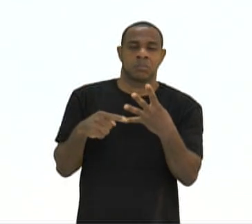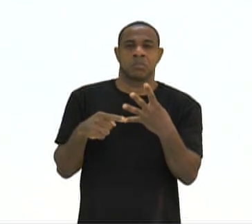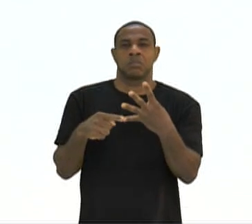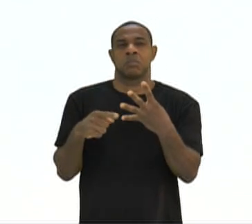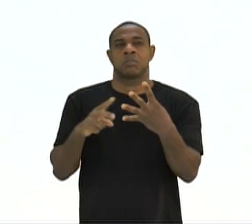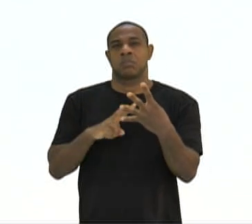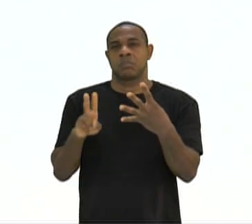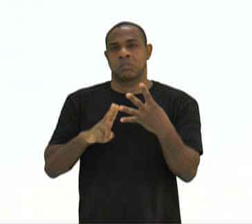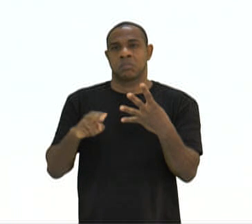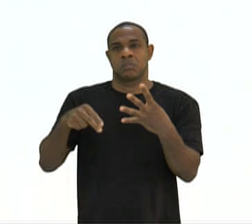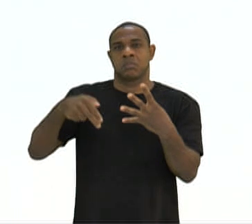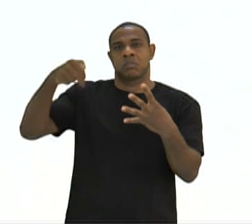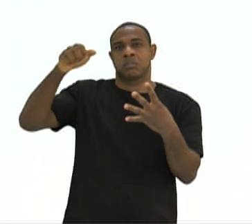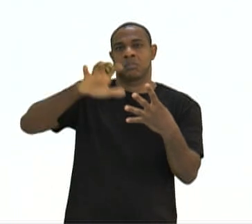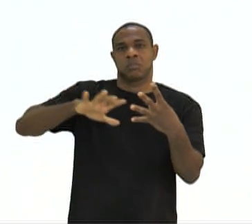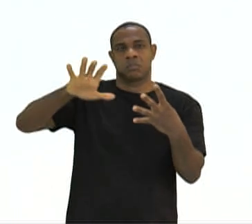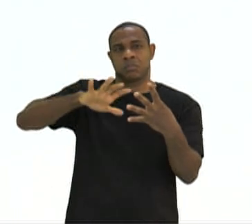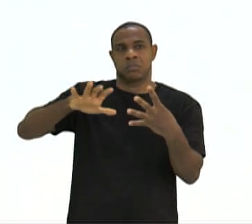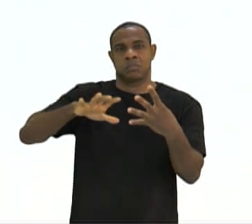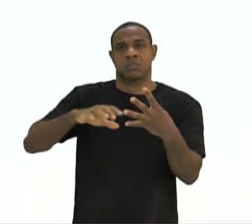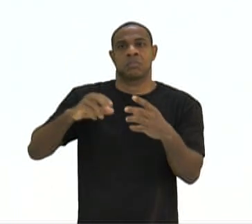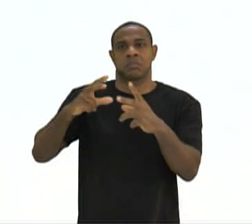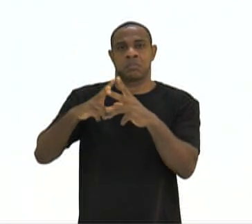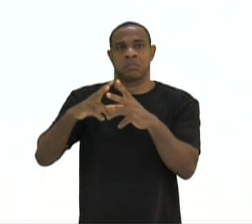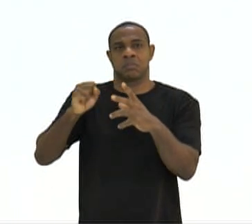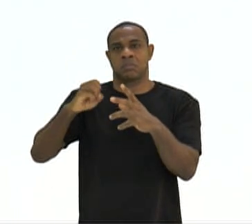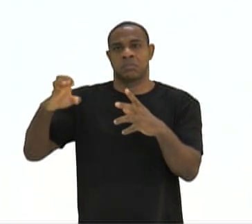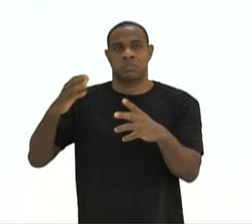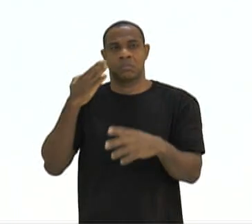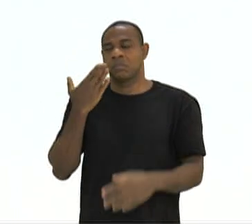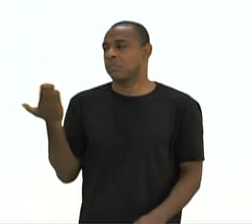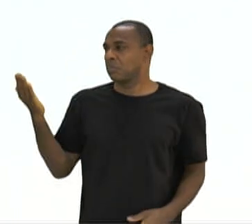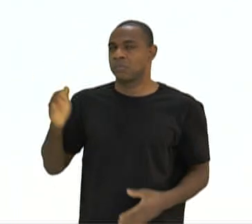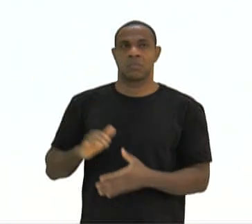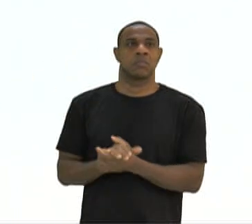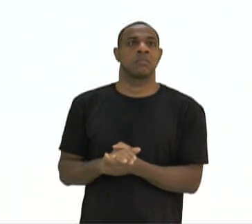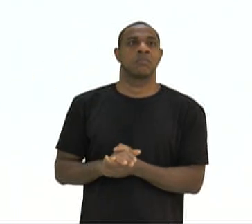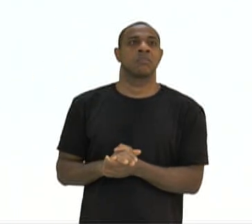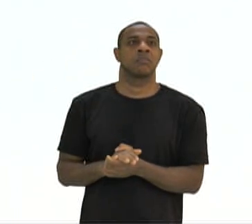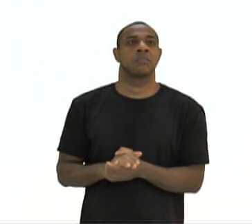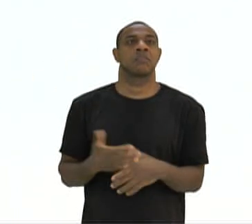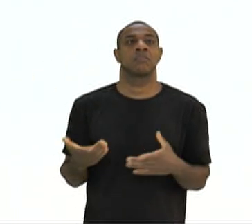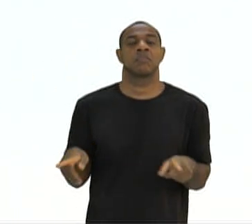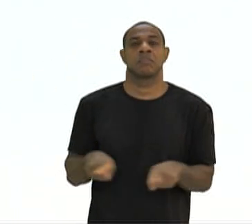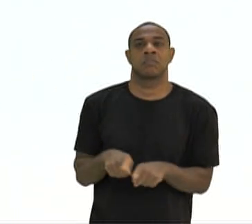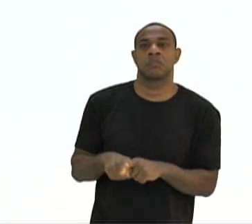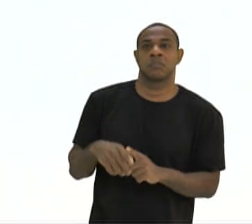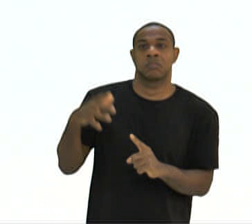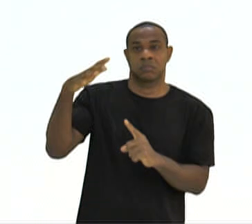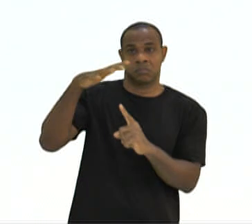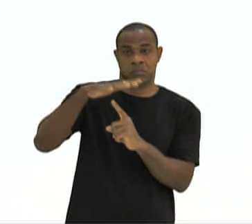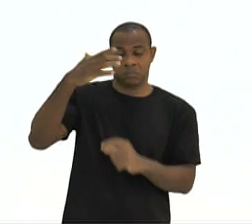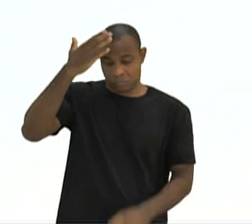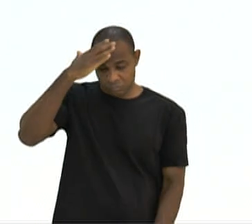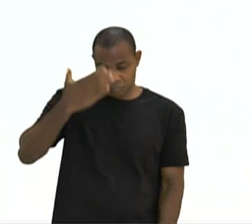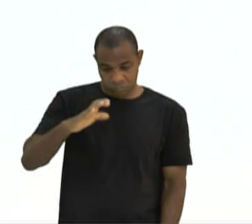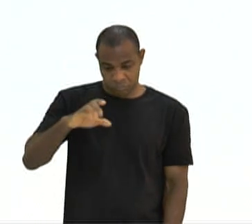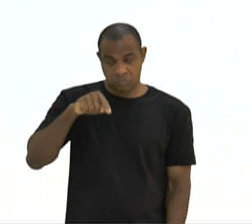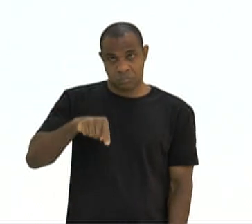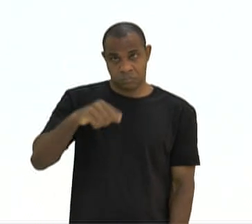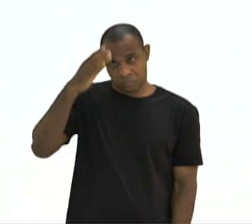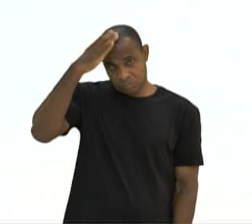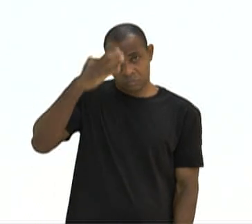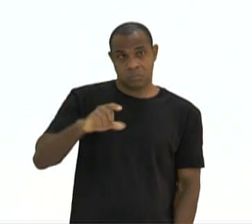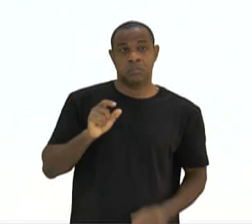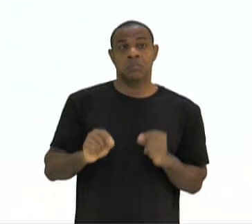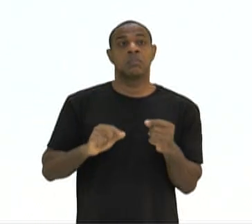chamada região norte catarinense. Então, são regiões metropolitanas. A região metropolitana de Curitiba, que é bem